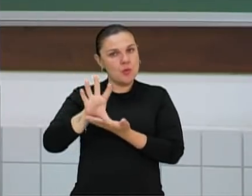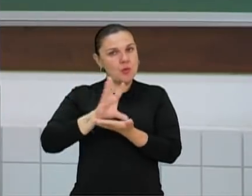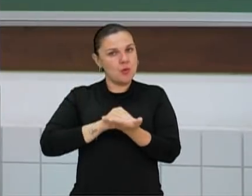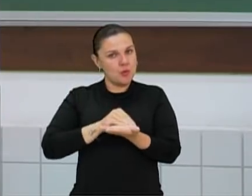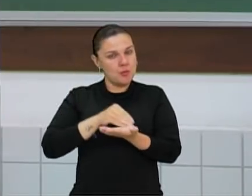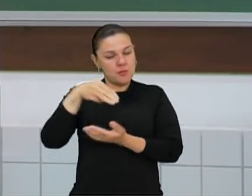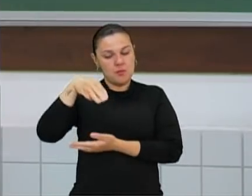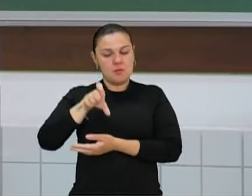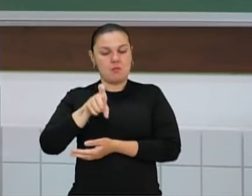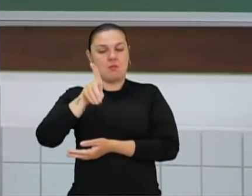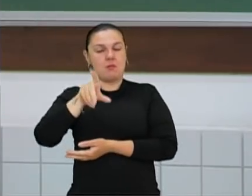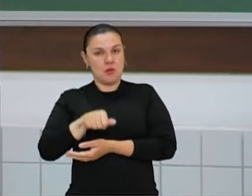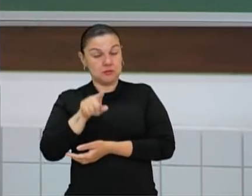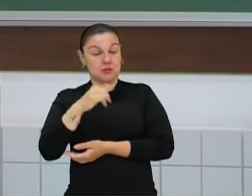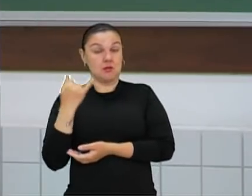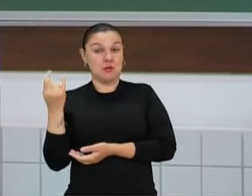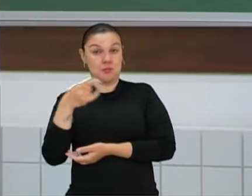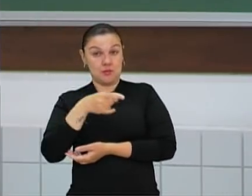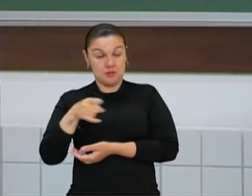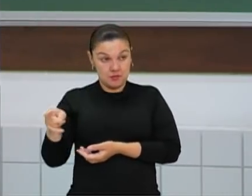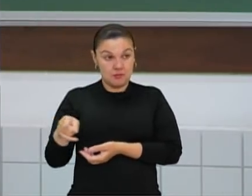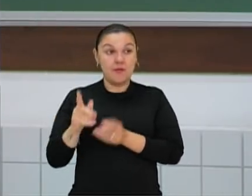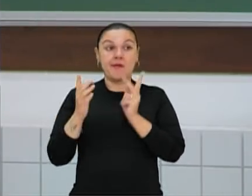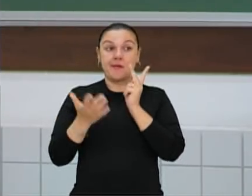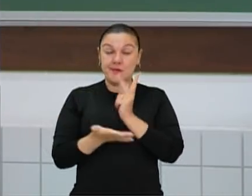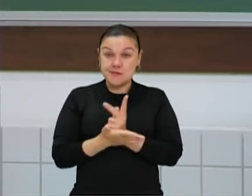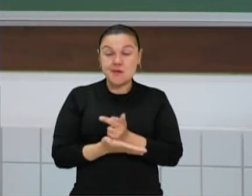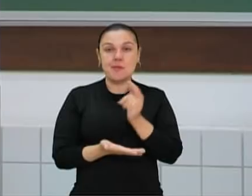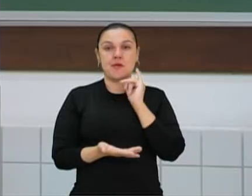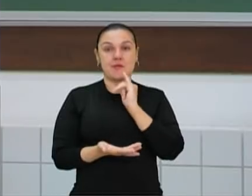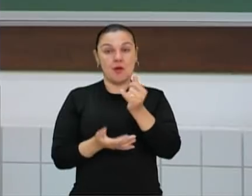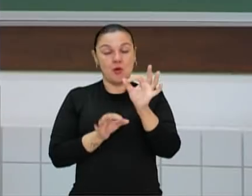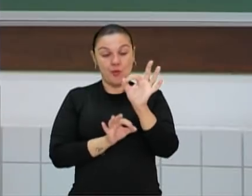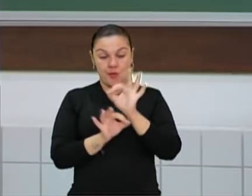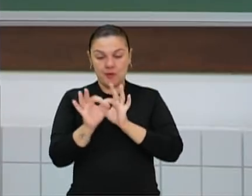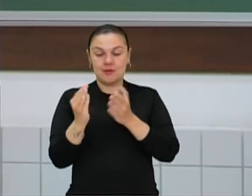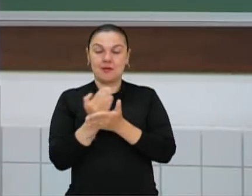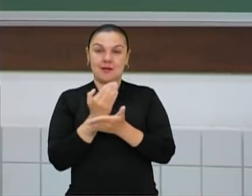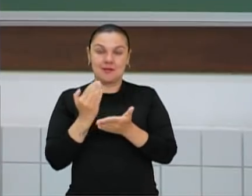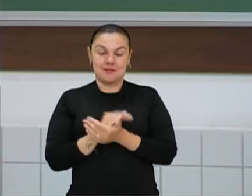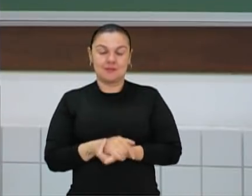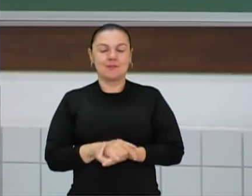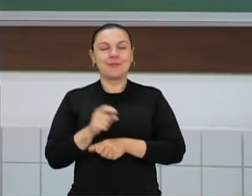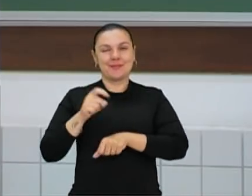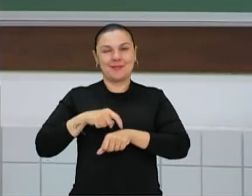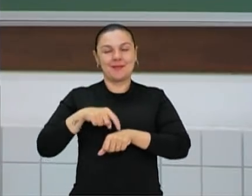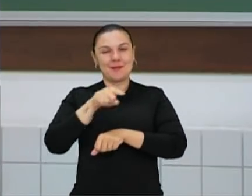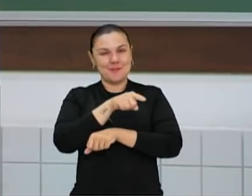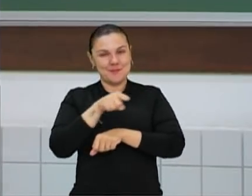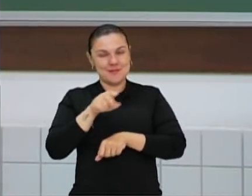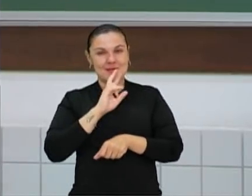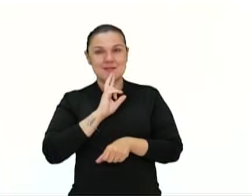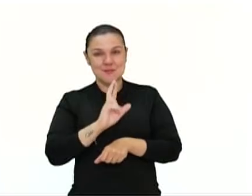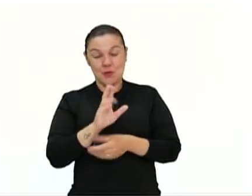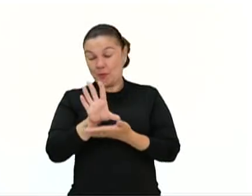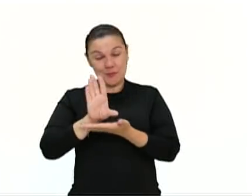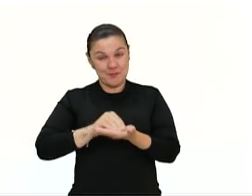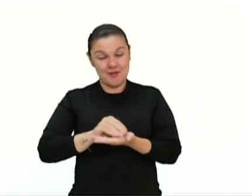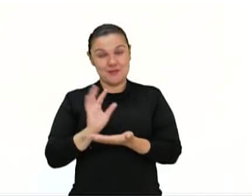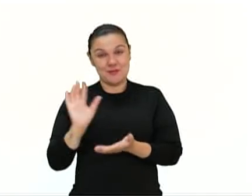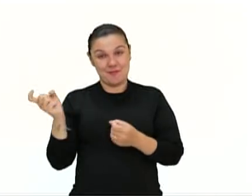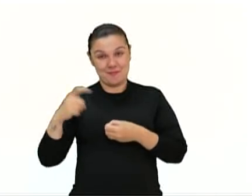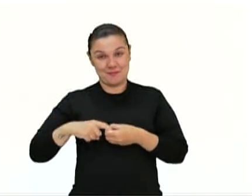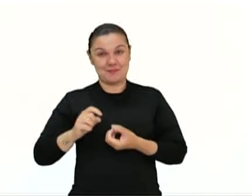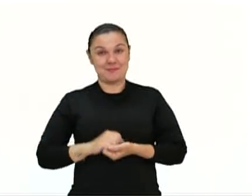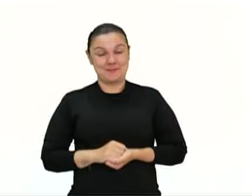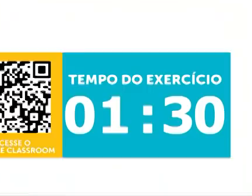de moda, porque é importante aquilo que eu falo, a organização do caderno. Eu vou dar um tempinho para vocês copiarem e a gente já volta.